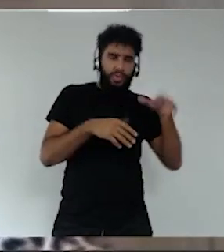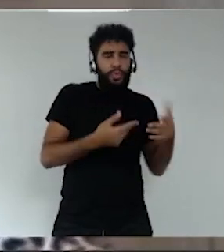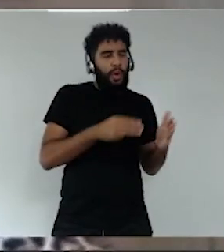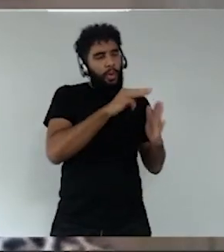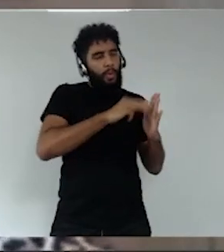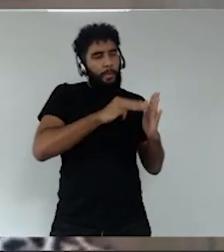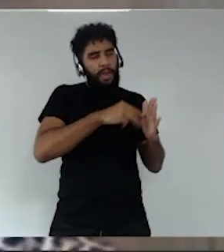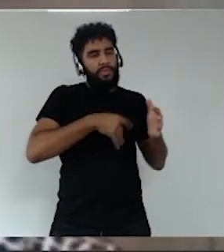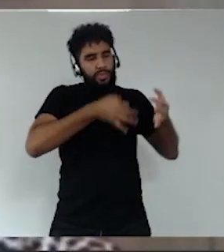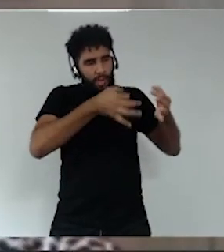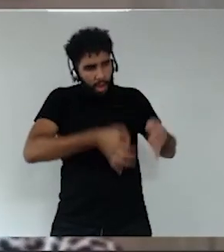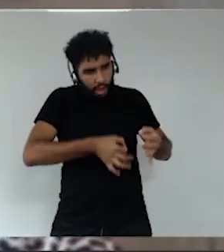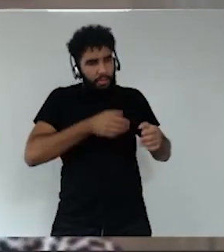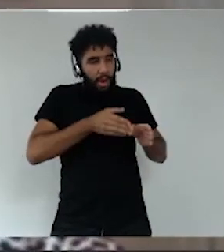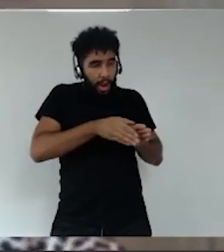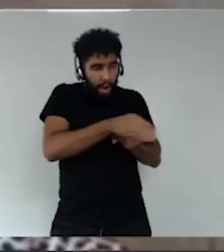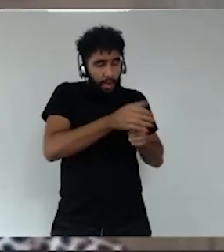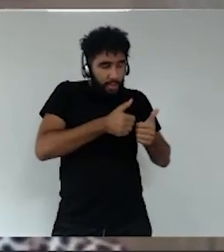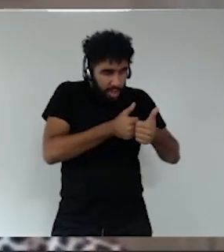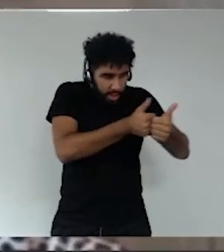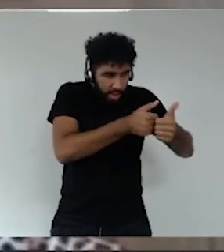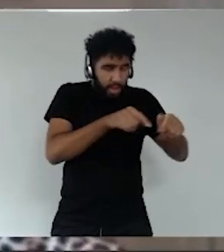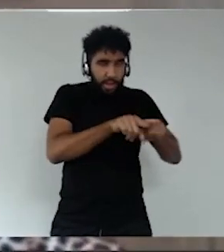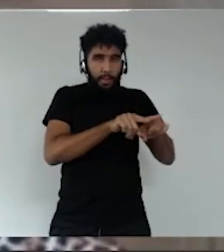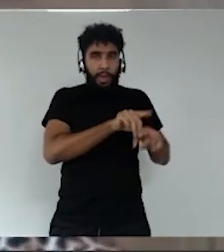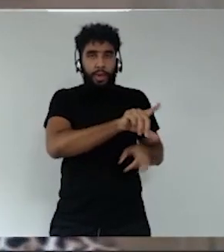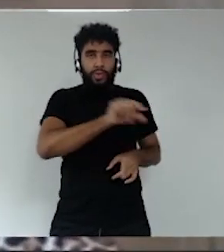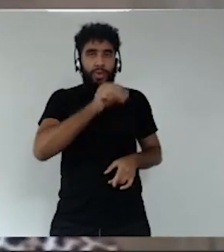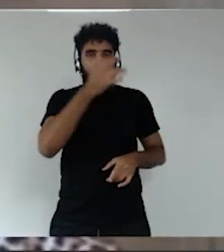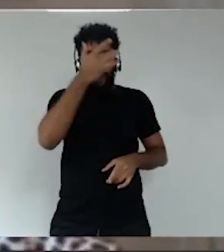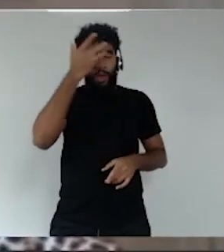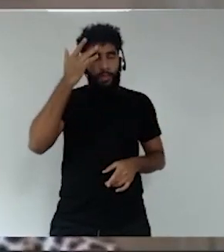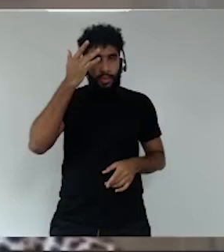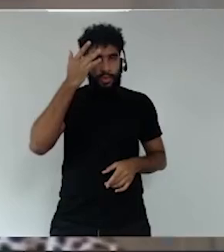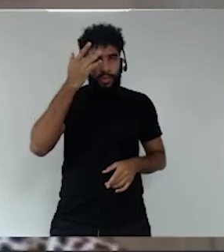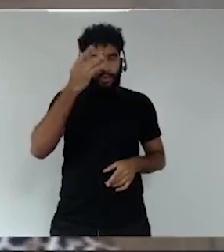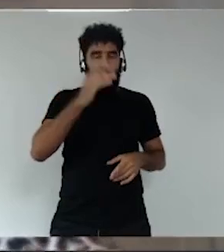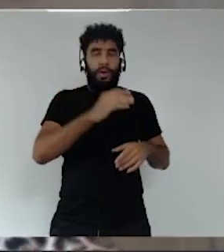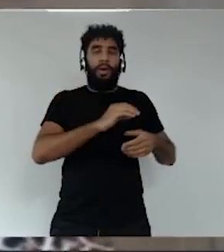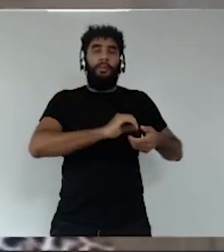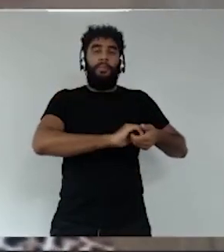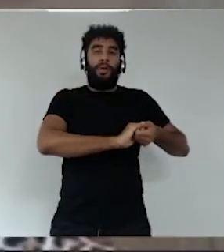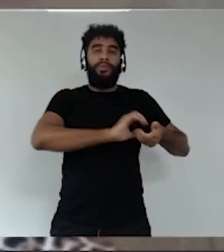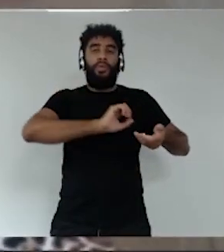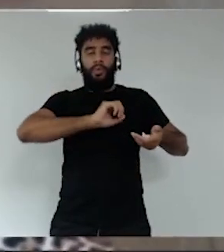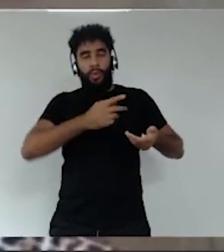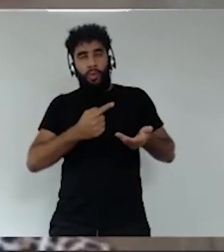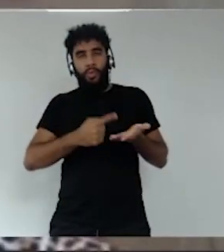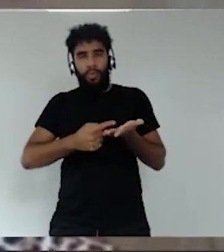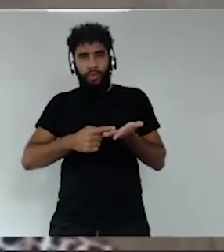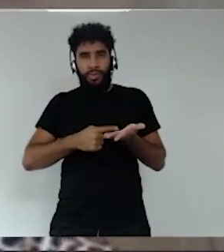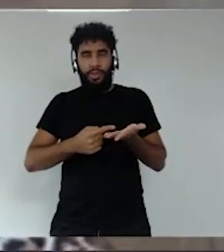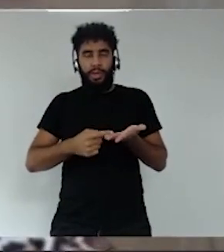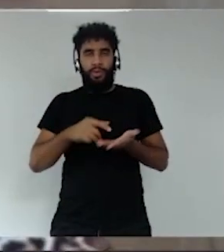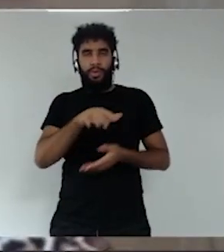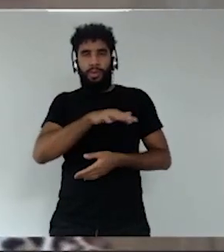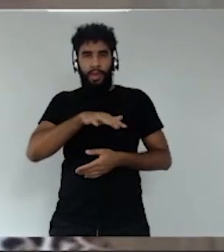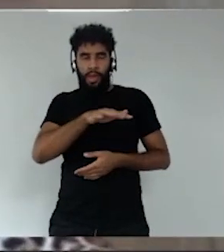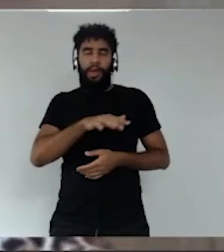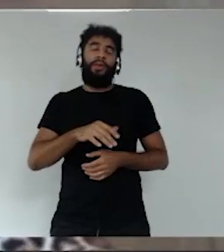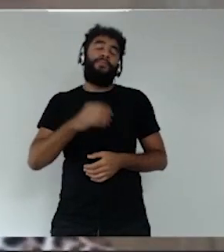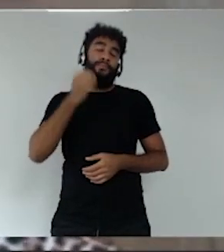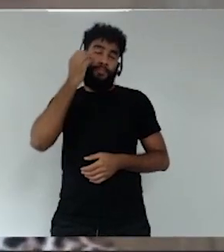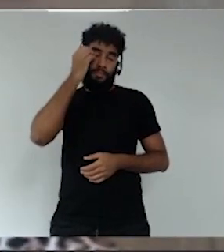daquele conflito, para ele poder escolher um mediador, um conciliador, ainda que seja do quadro do próprio judiciário, se for uma mediação dentro do